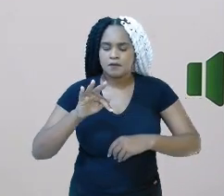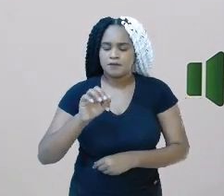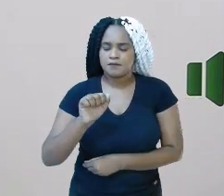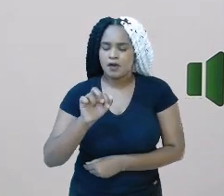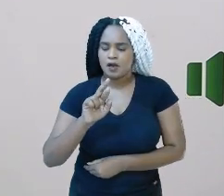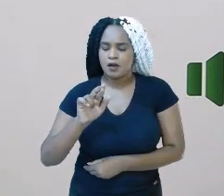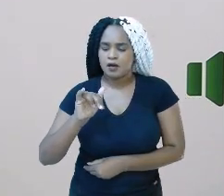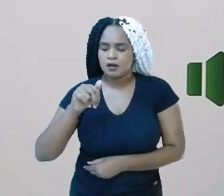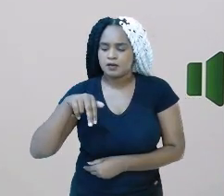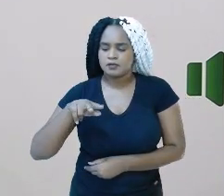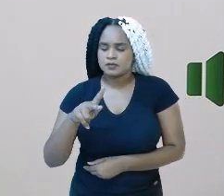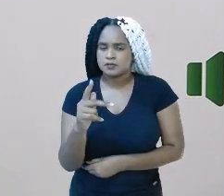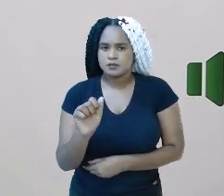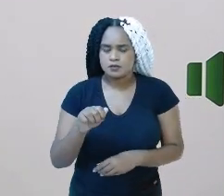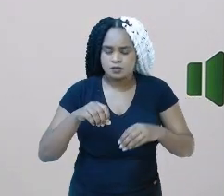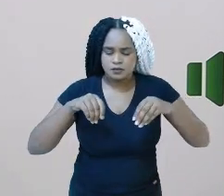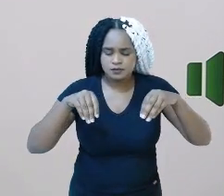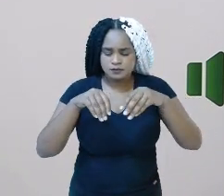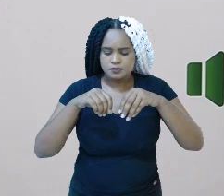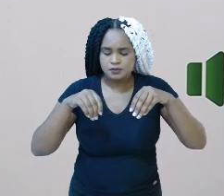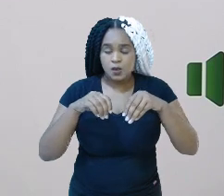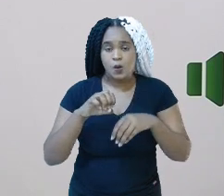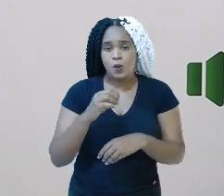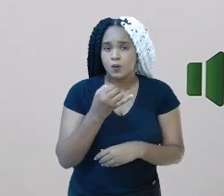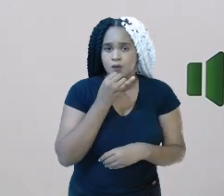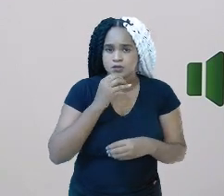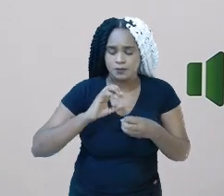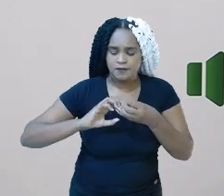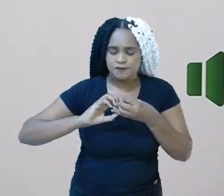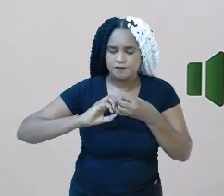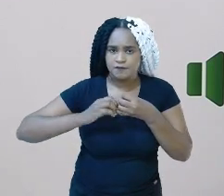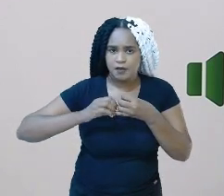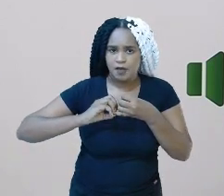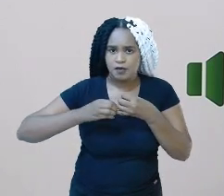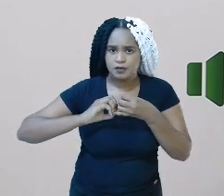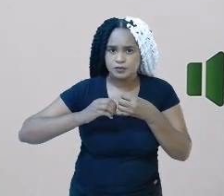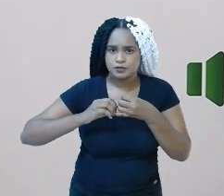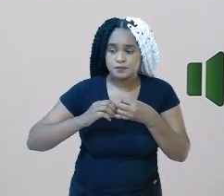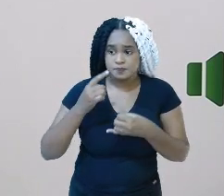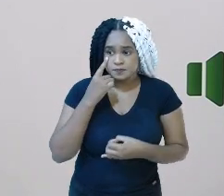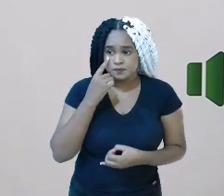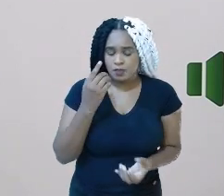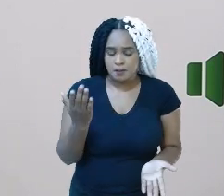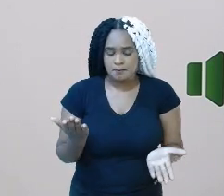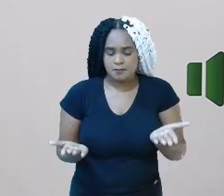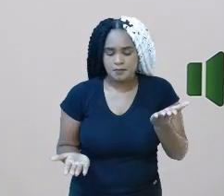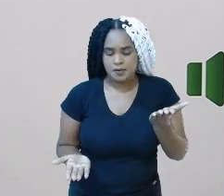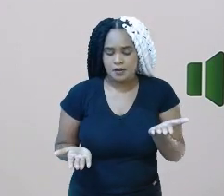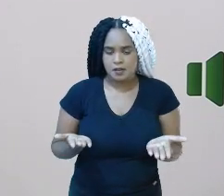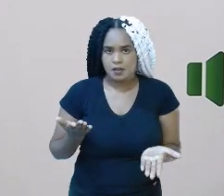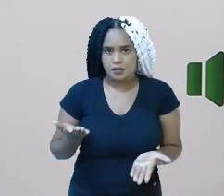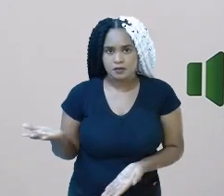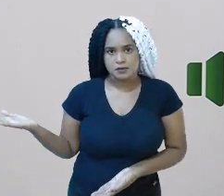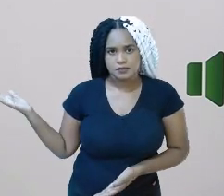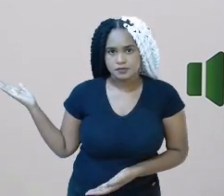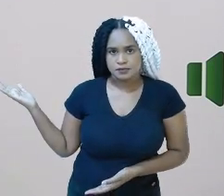eu precisasse medir a quantidade de feijão, certamente uma balança como essa aqui, que você está